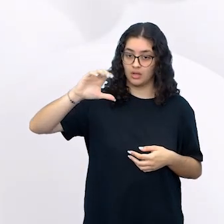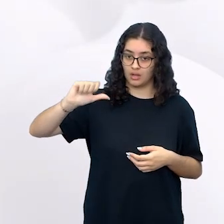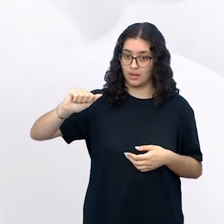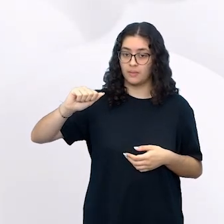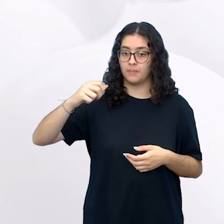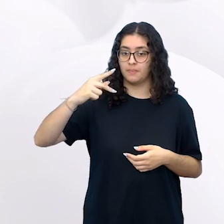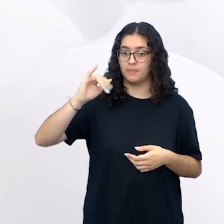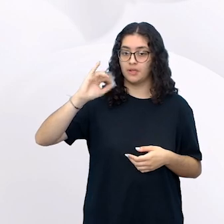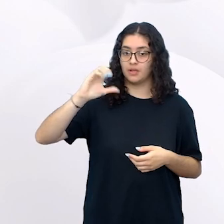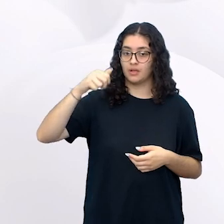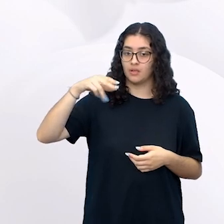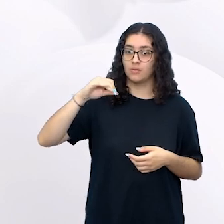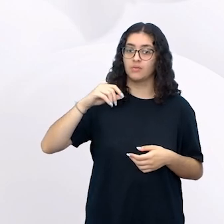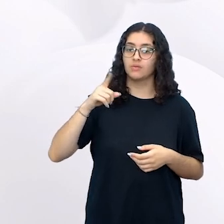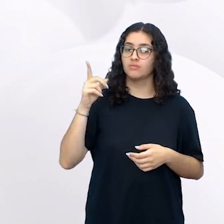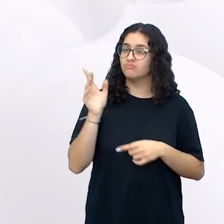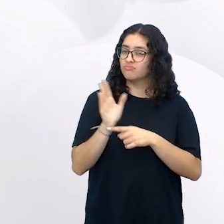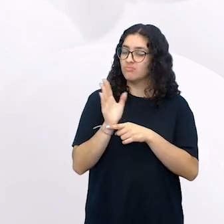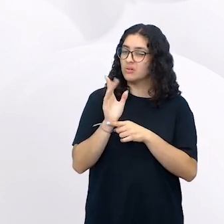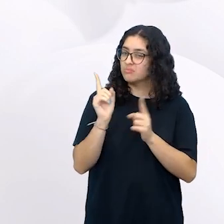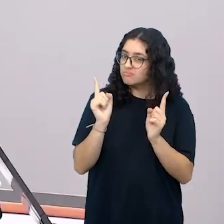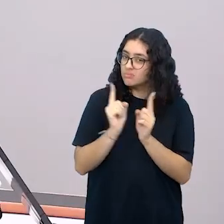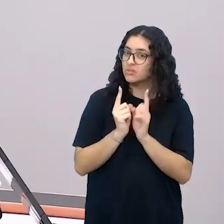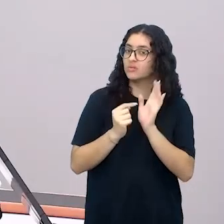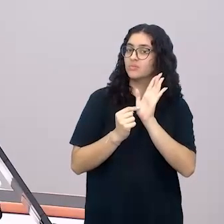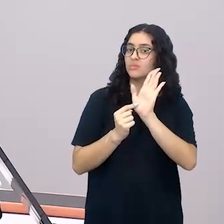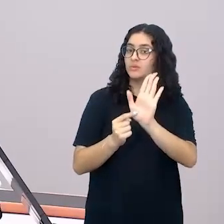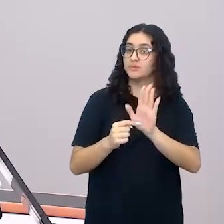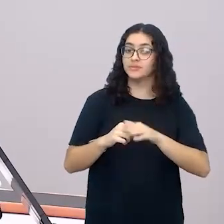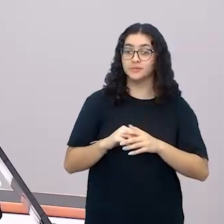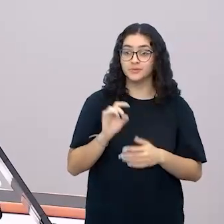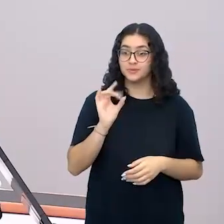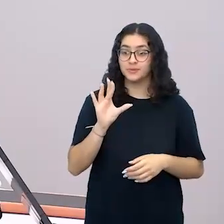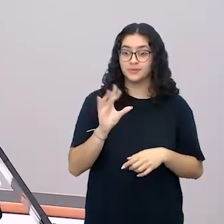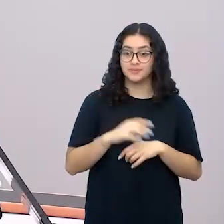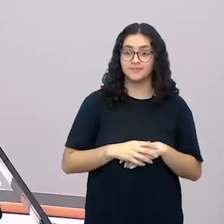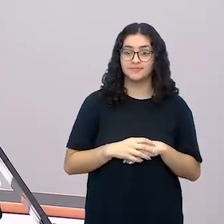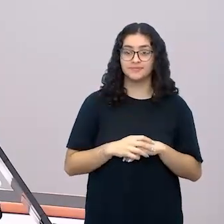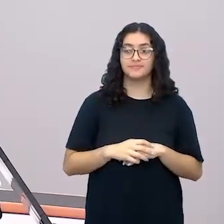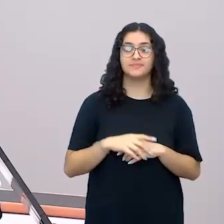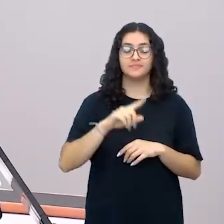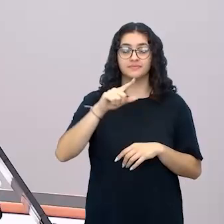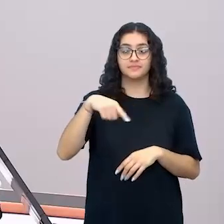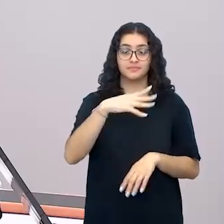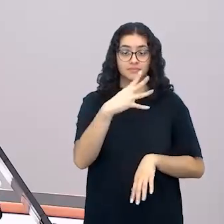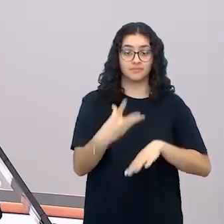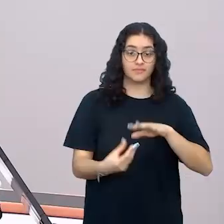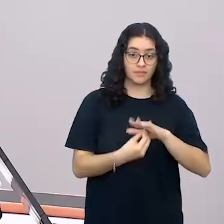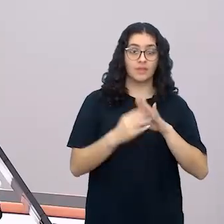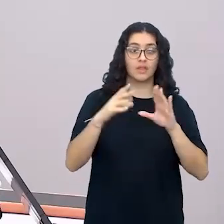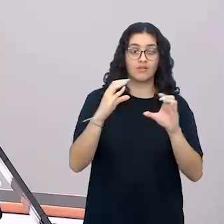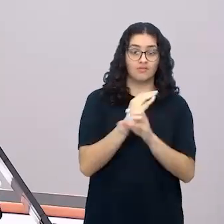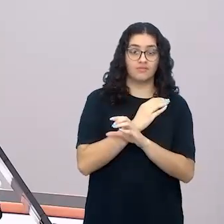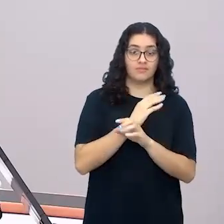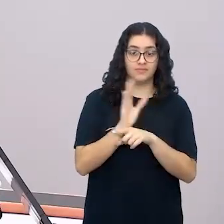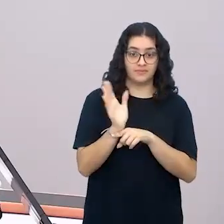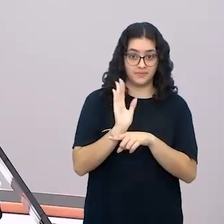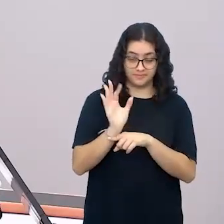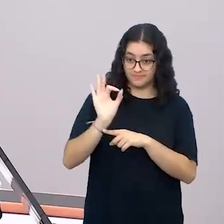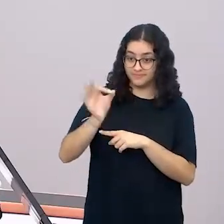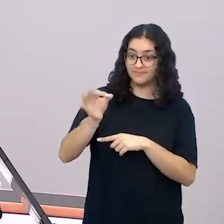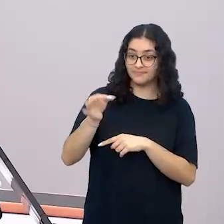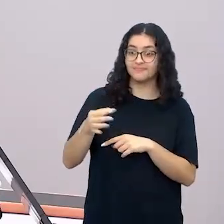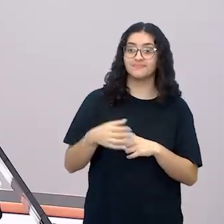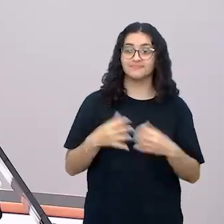passar um vidinho dela aí, só uma pequena amostra. E lá no repositório tem o vídeo todo. Concorda?